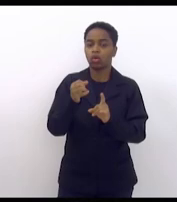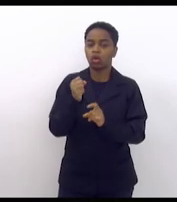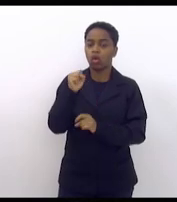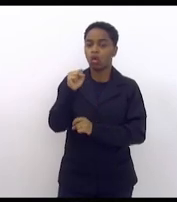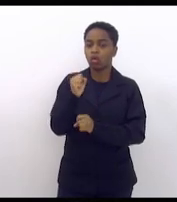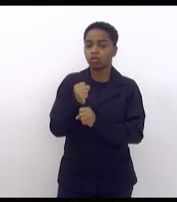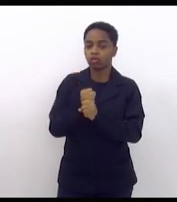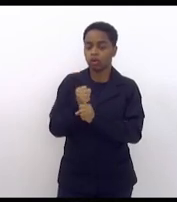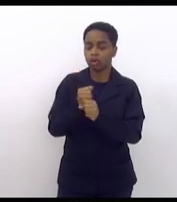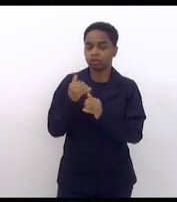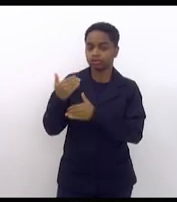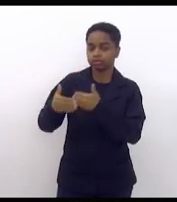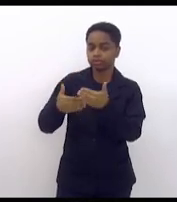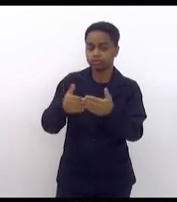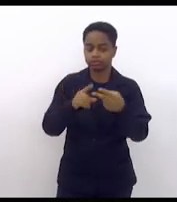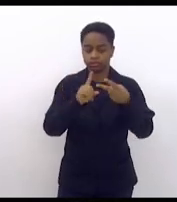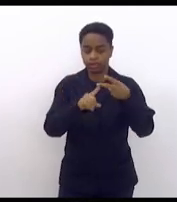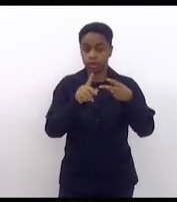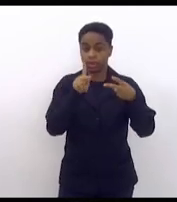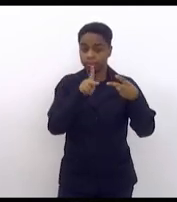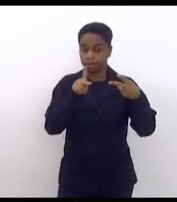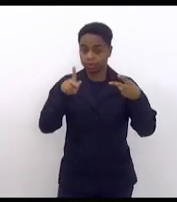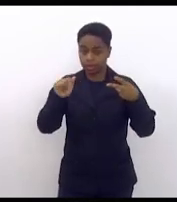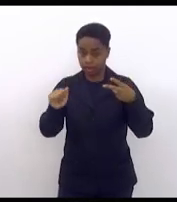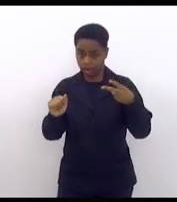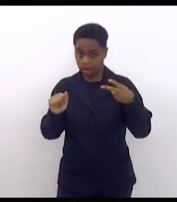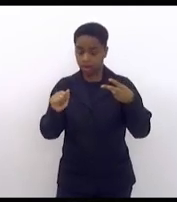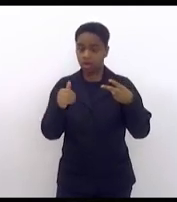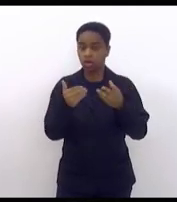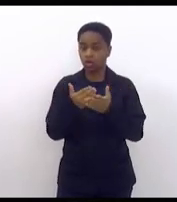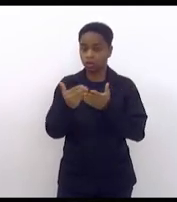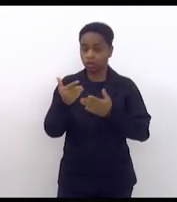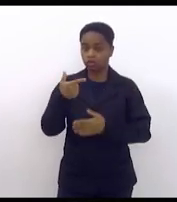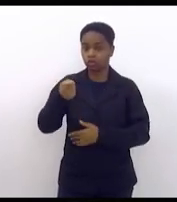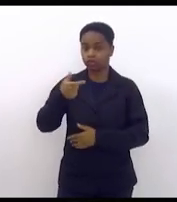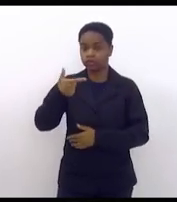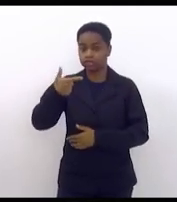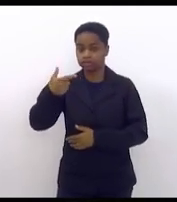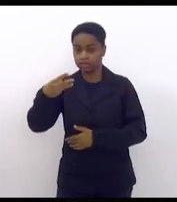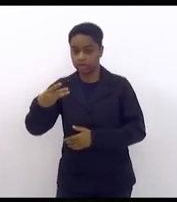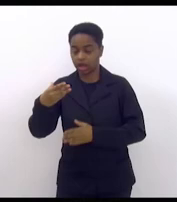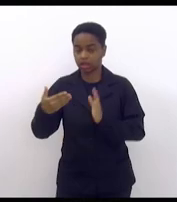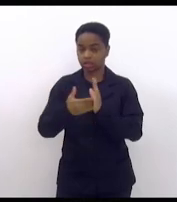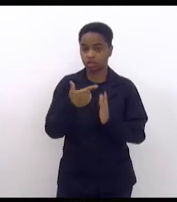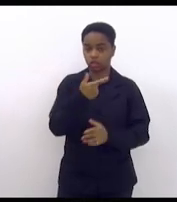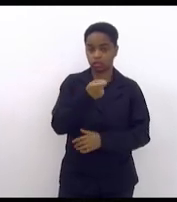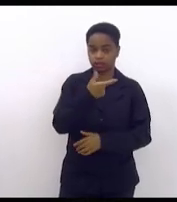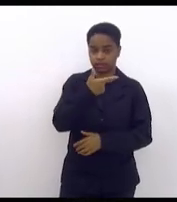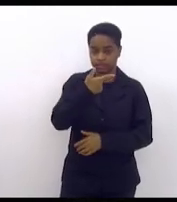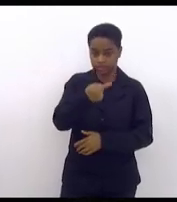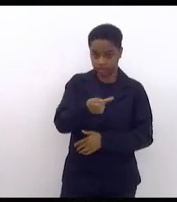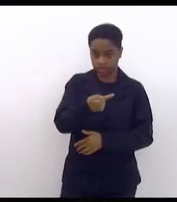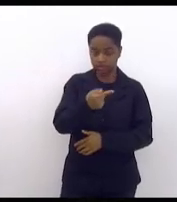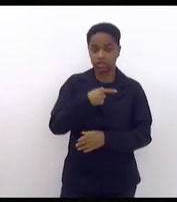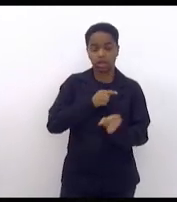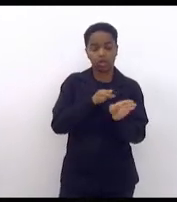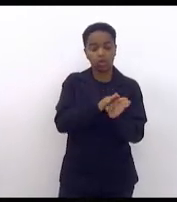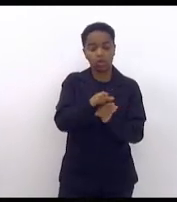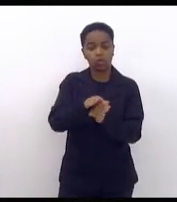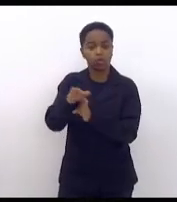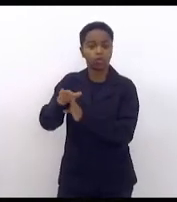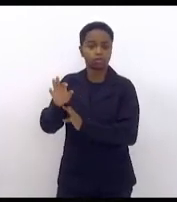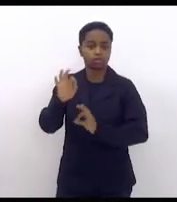O PPA, que é o plano plurianual que cobre de 2023 a 2027, ele orienta ações